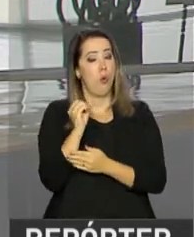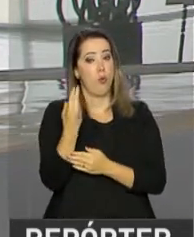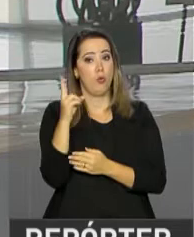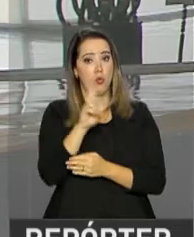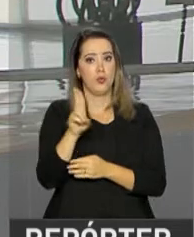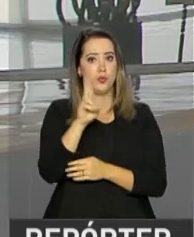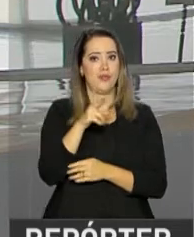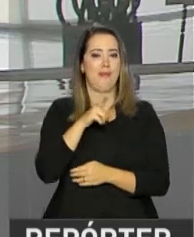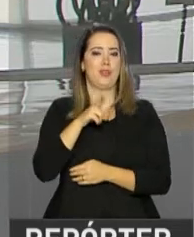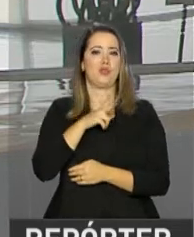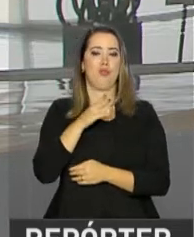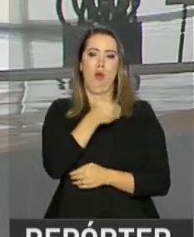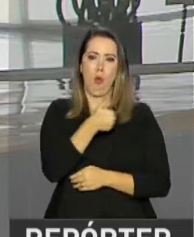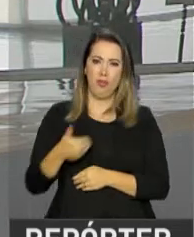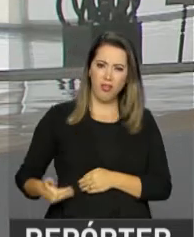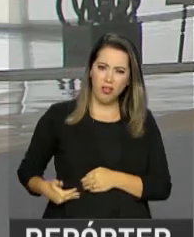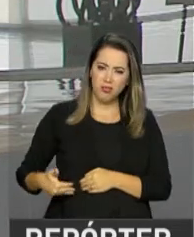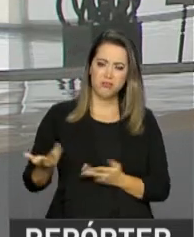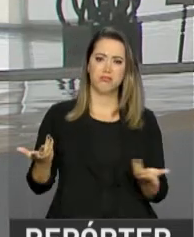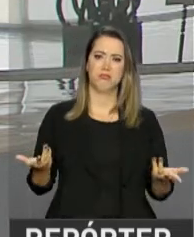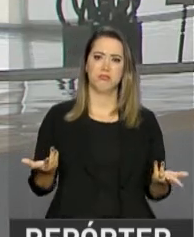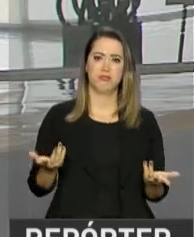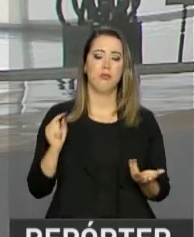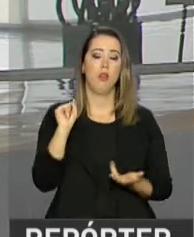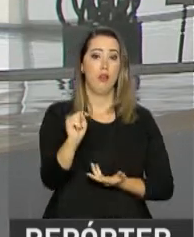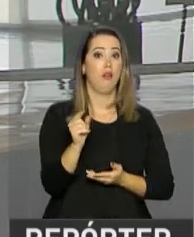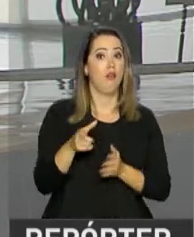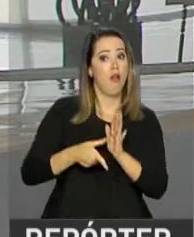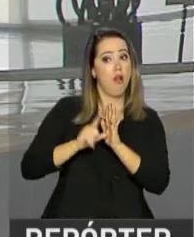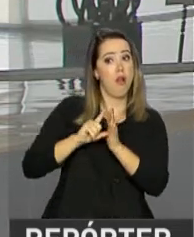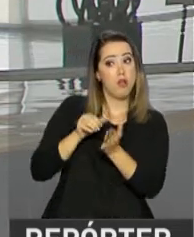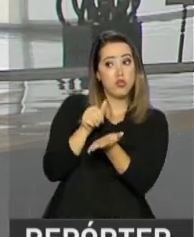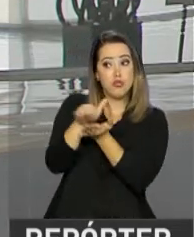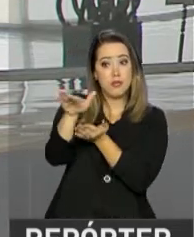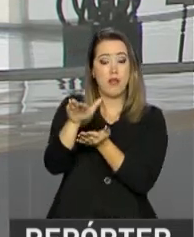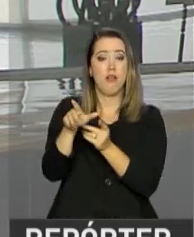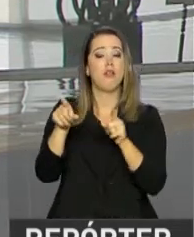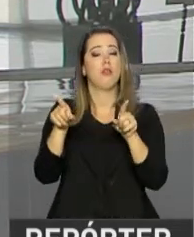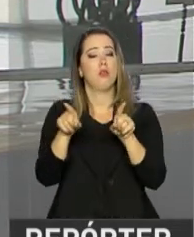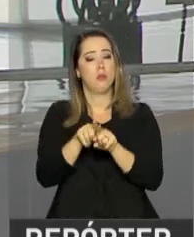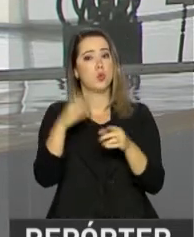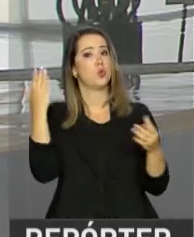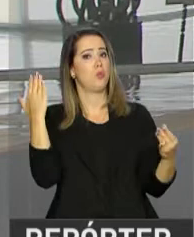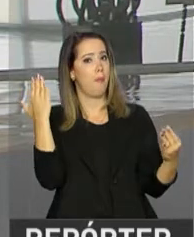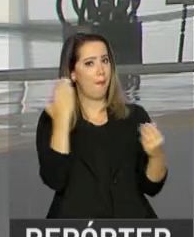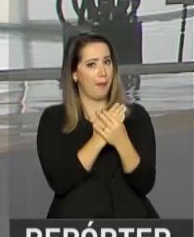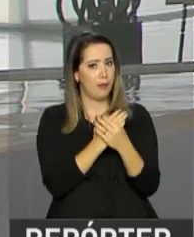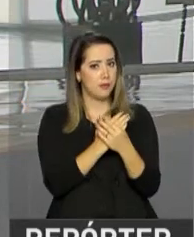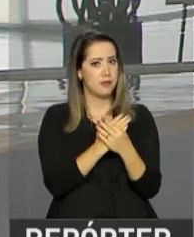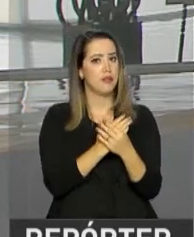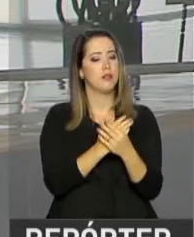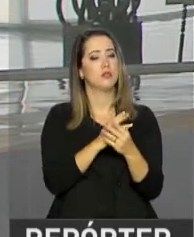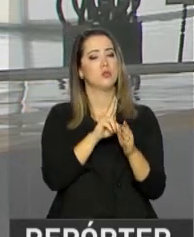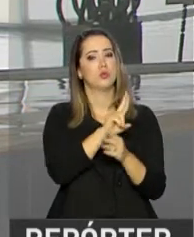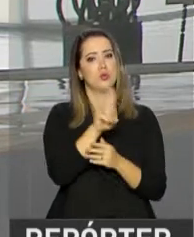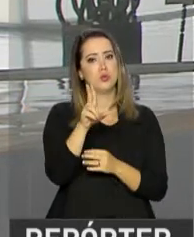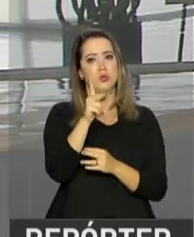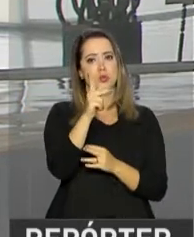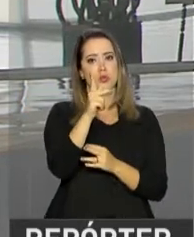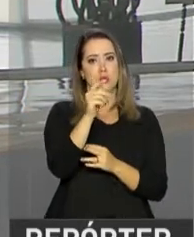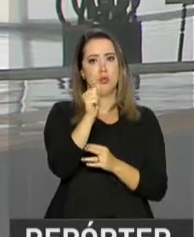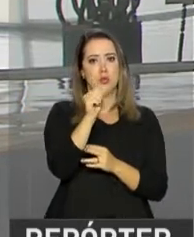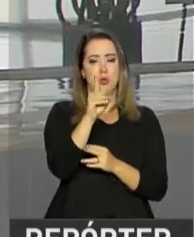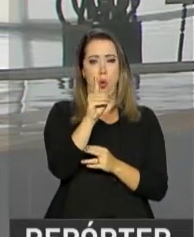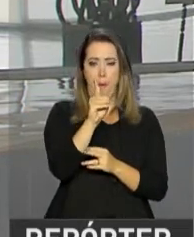benefício particular. Antes deles serem expulsos da máquina pública, os servidores públicos tiveram a oportunidade